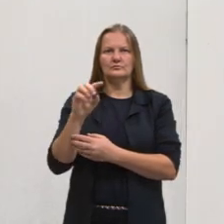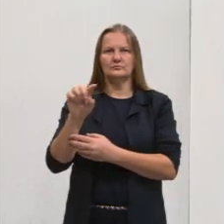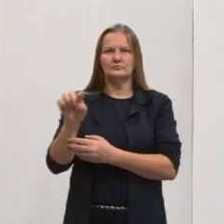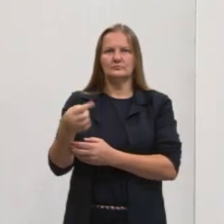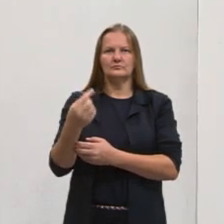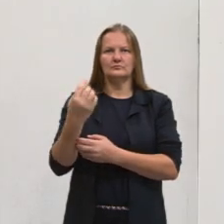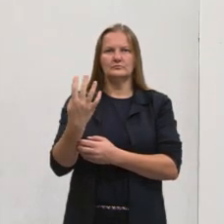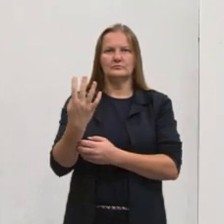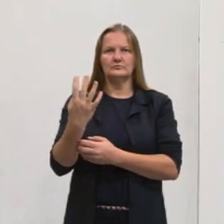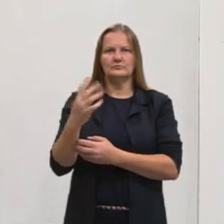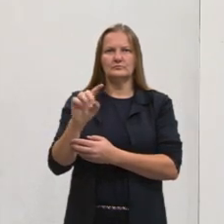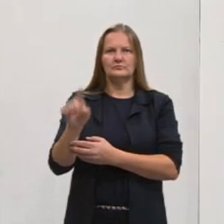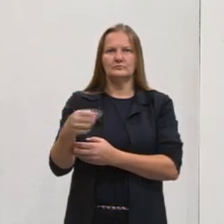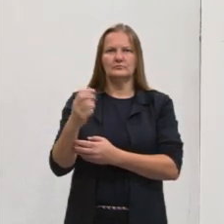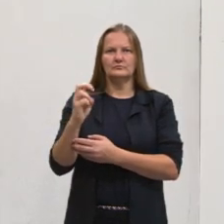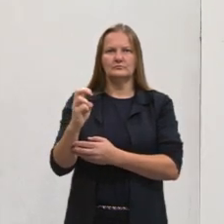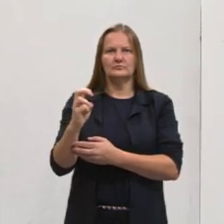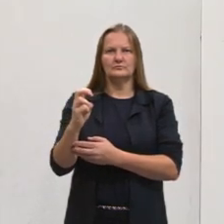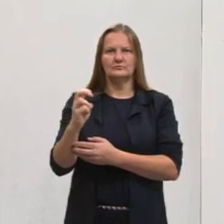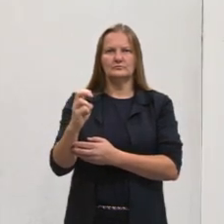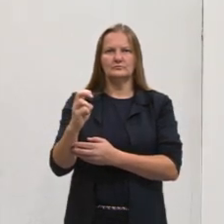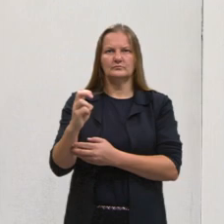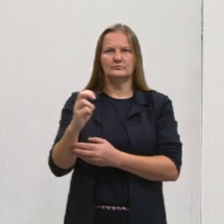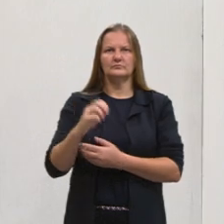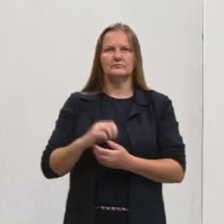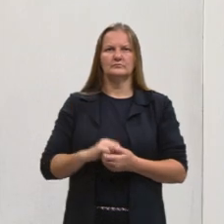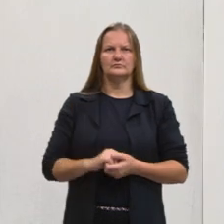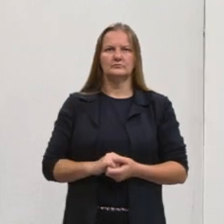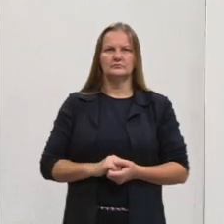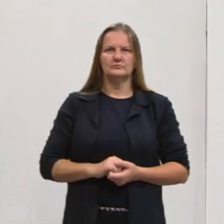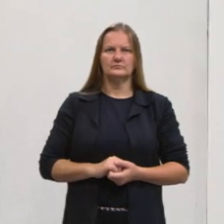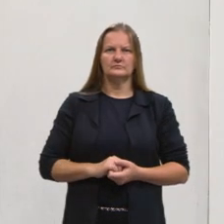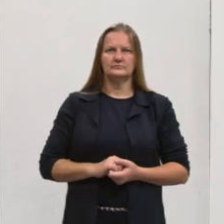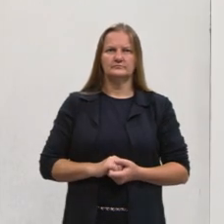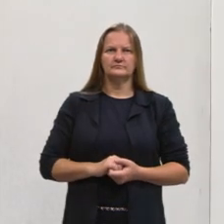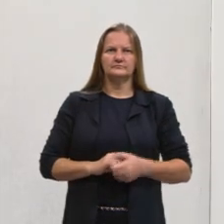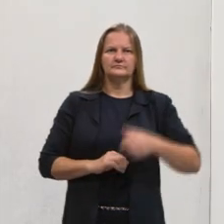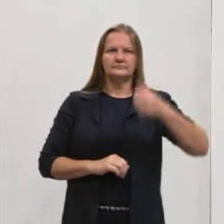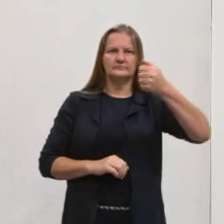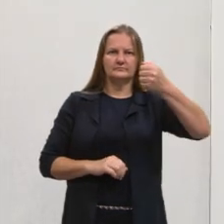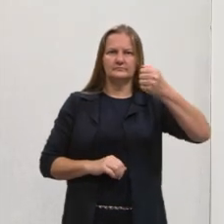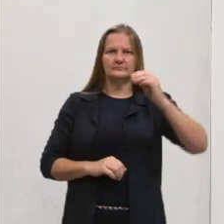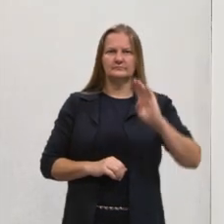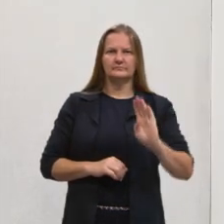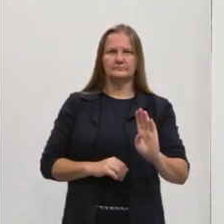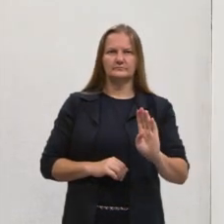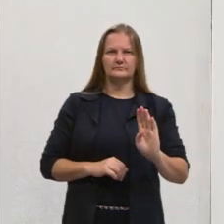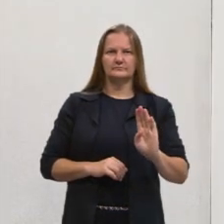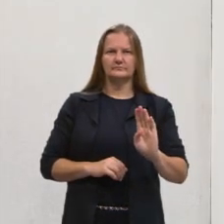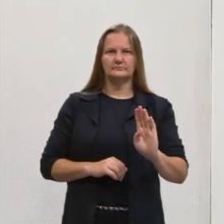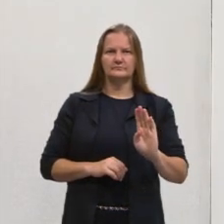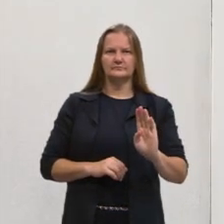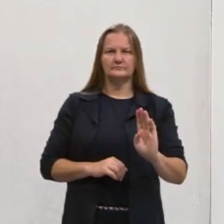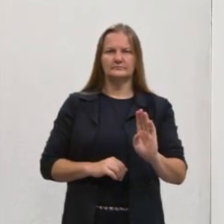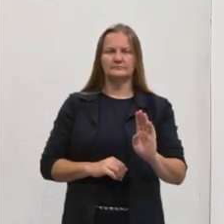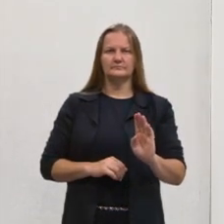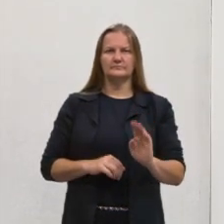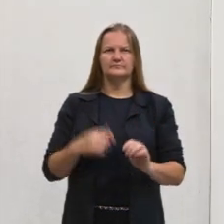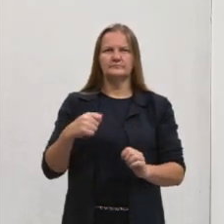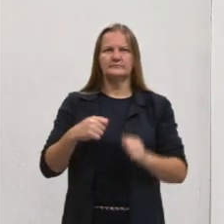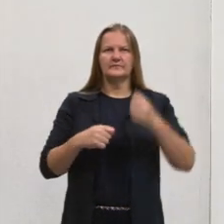4 e 5 bom então nós vamos determinar aqui se